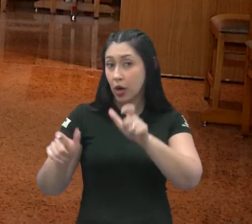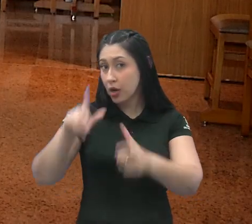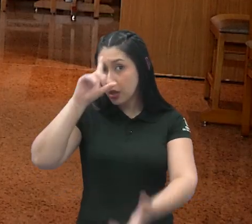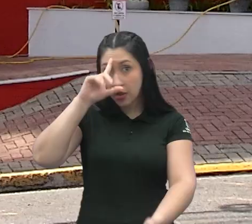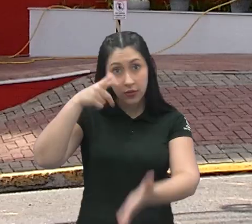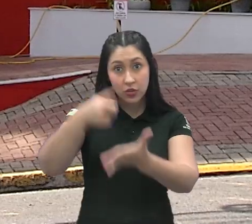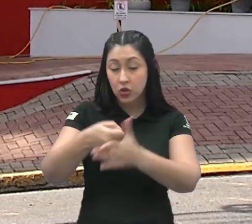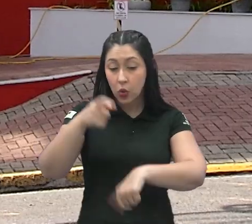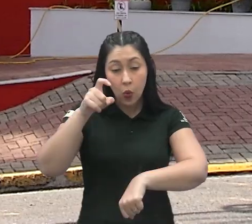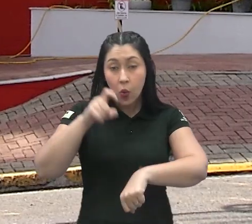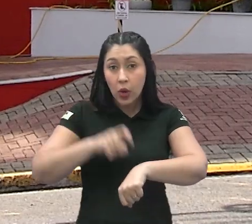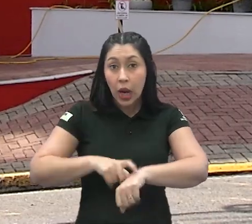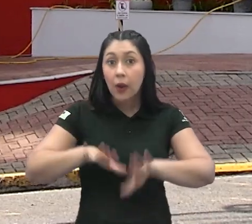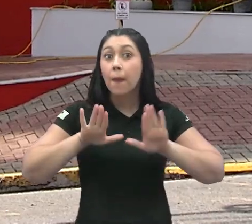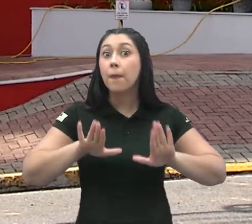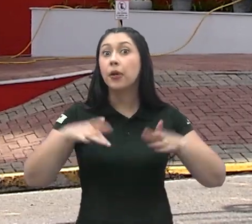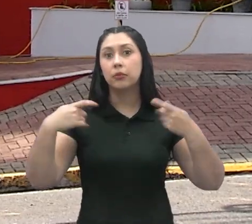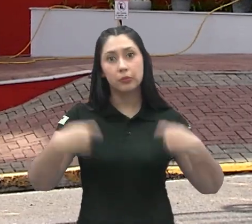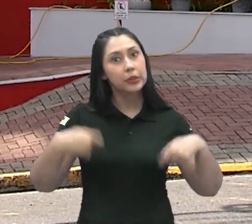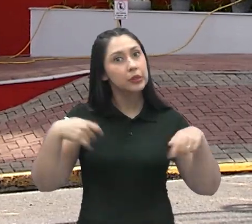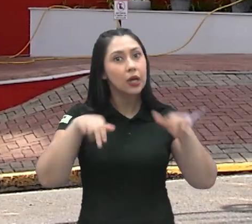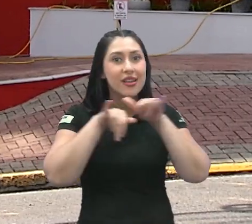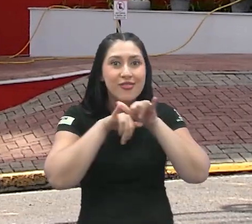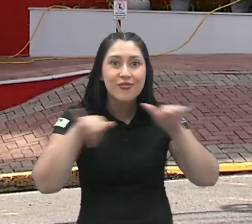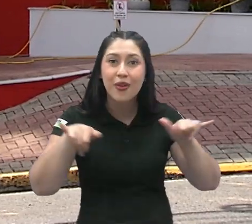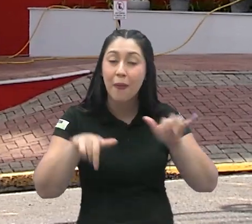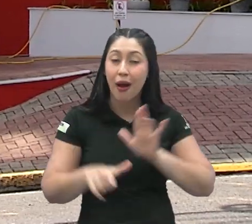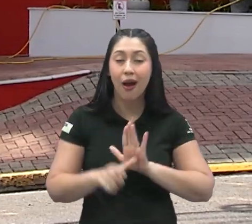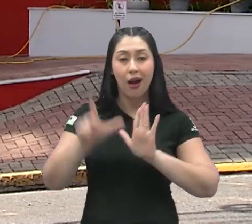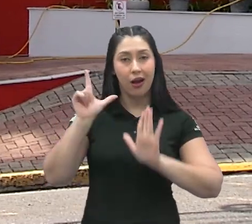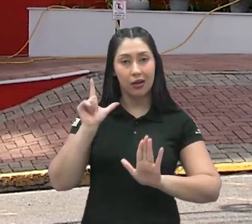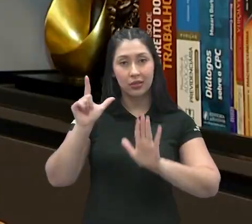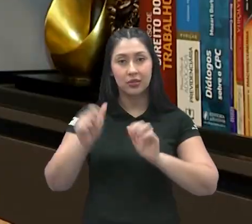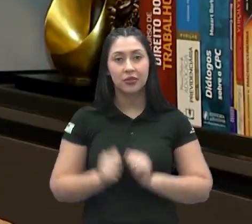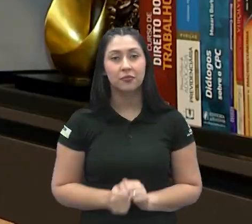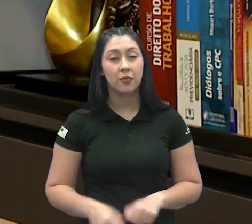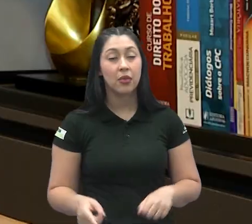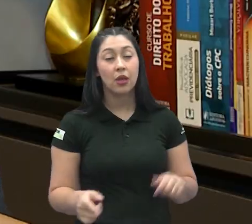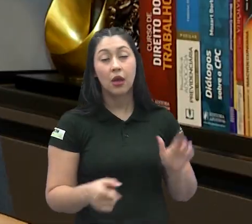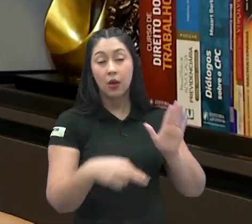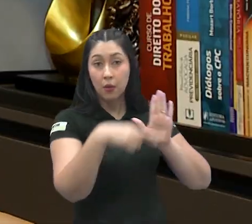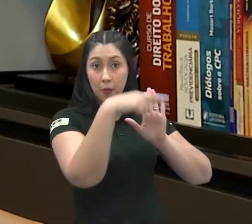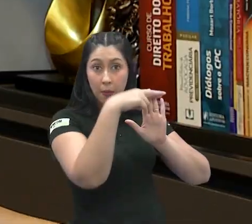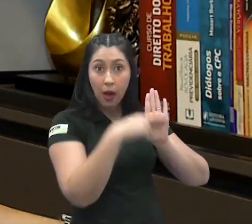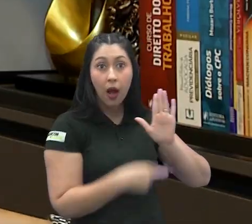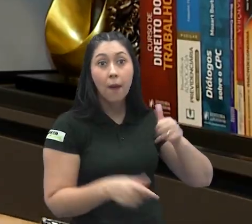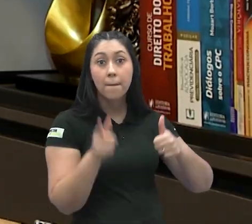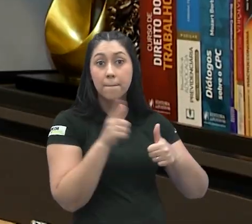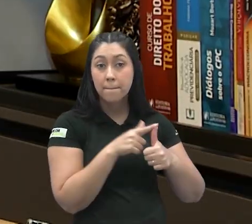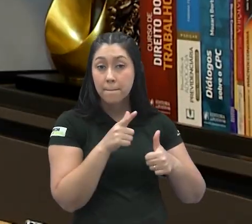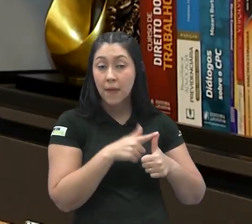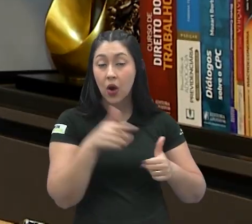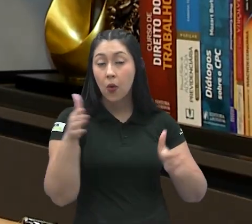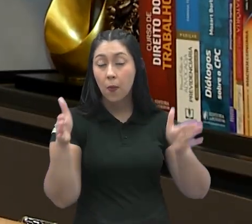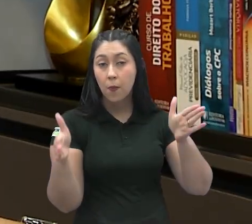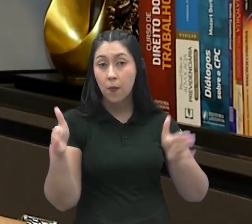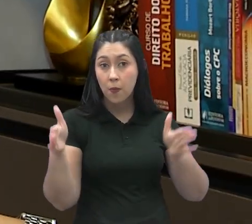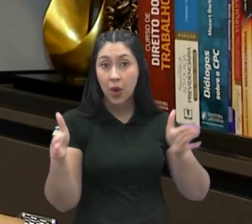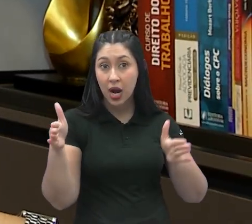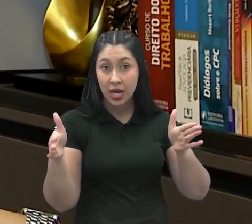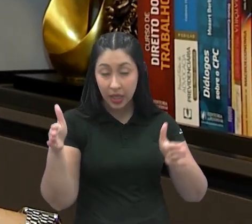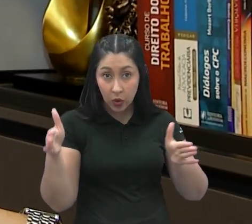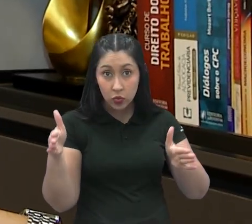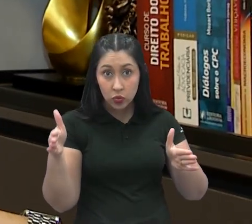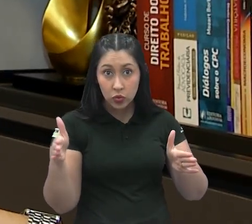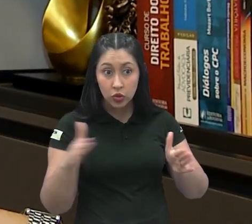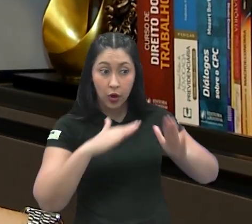seus horários desde que informe o consumidor de maneira prévia. O primeiro deles diz respeito ao período de estadia, que deve compreender